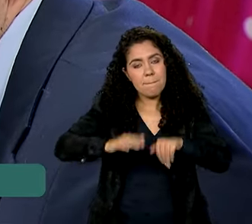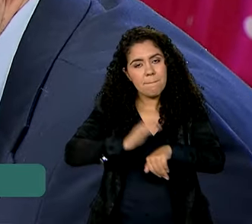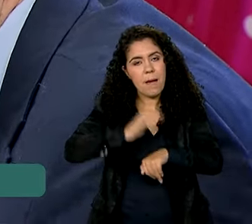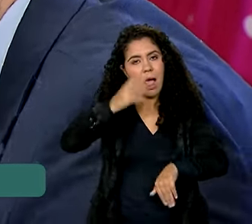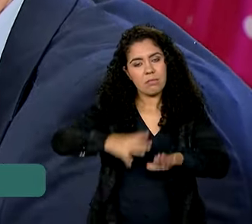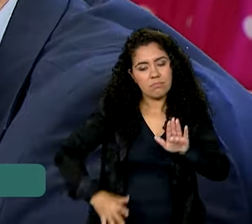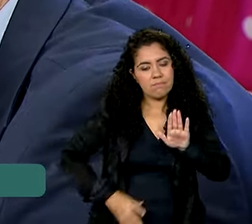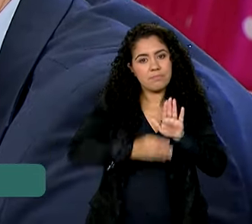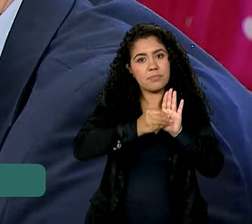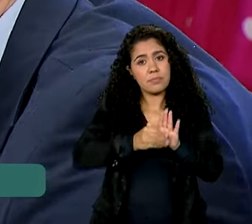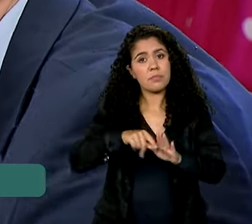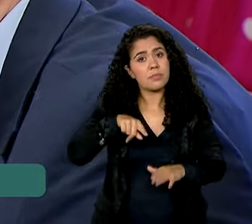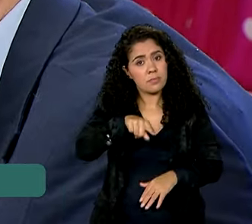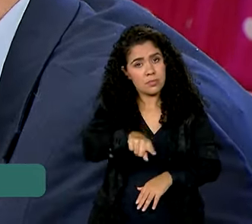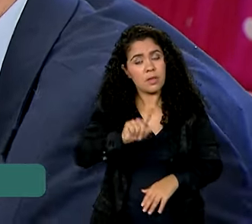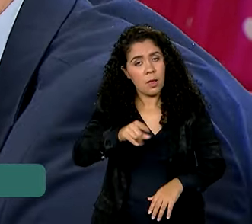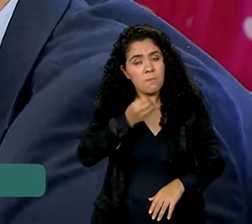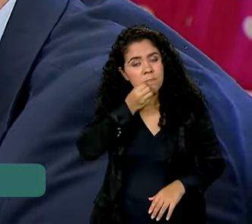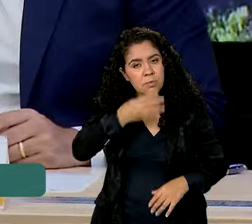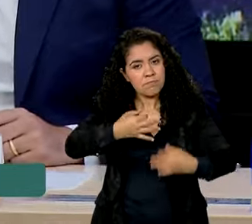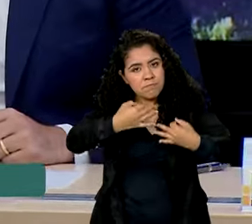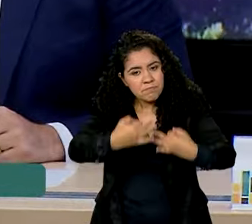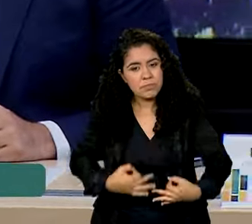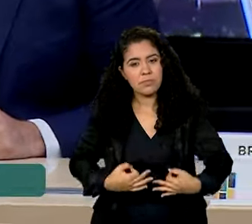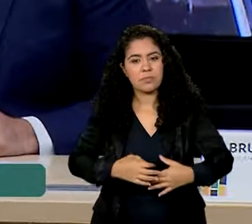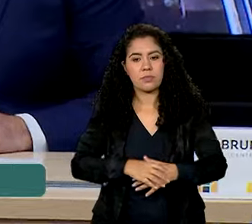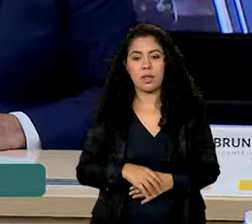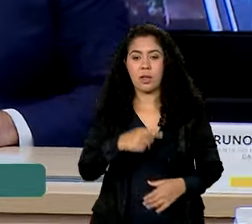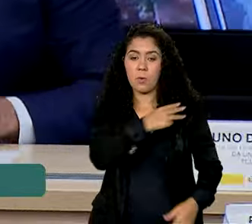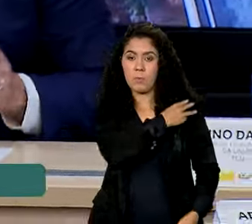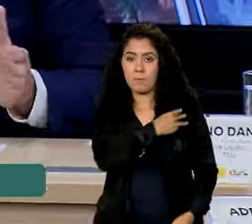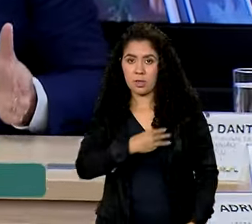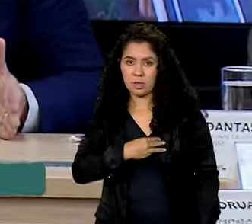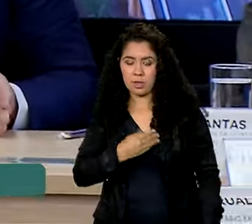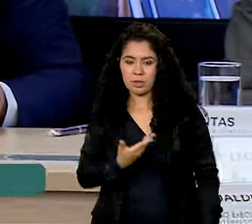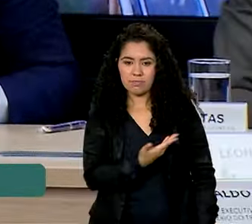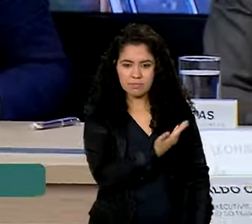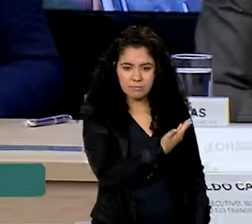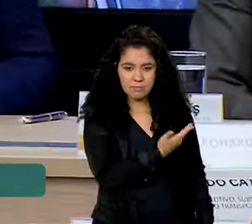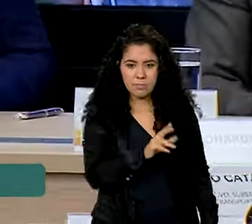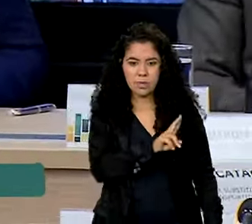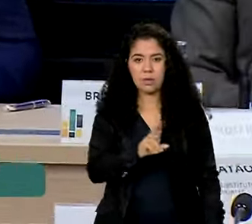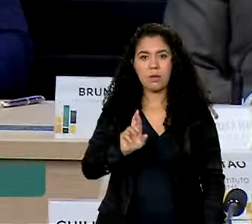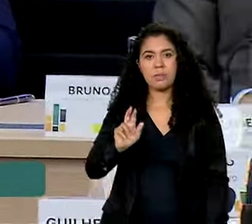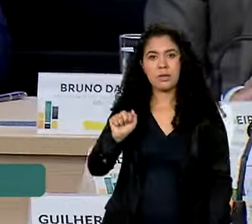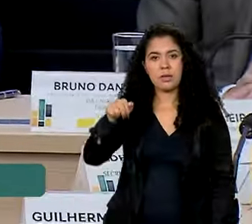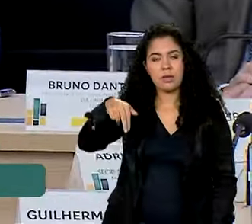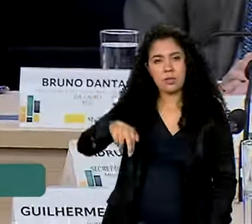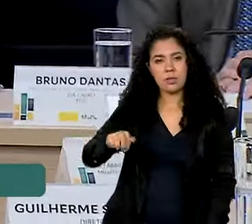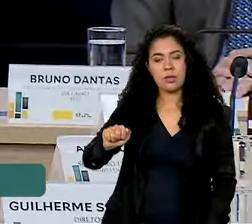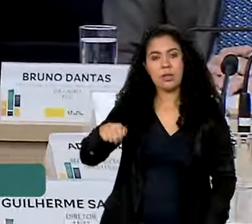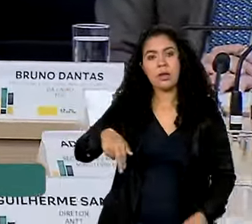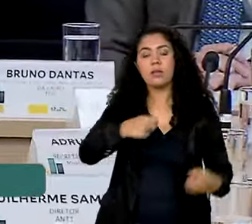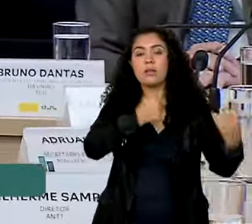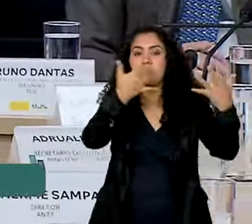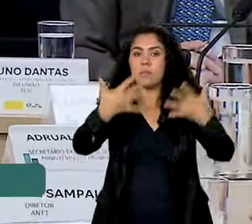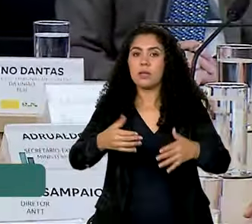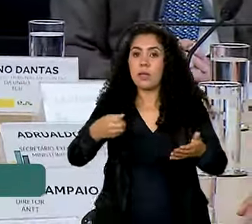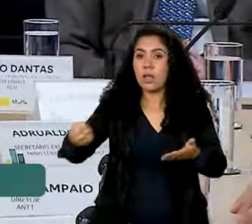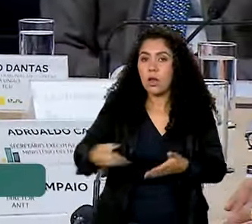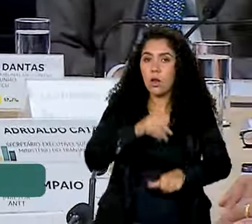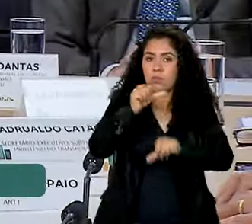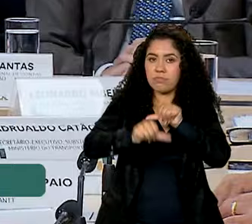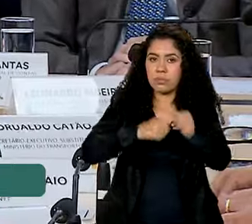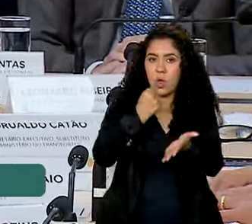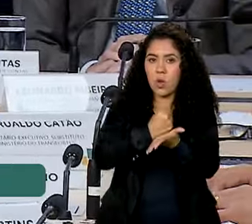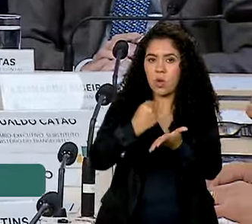conceito de eficiência, fazer mais com menos. O ministro Renan Filho disse ainda que a renovação de novos contratos estão